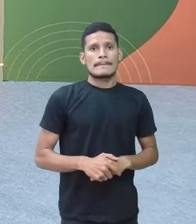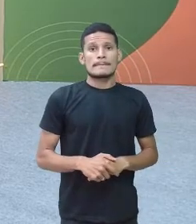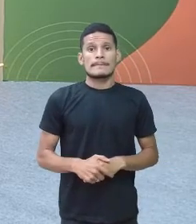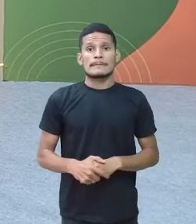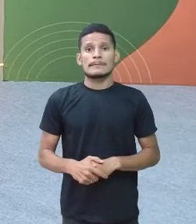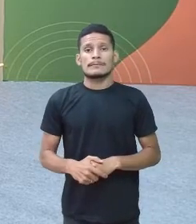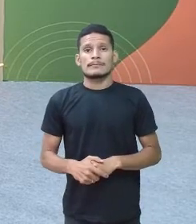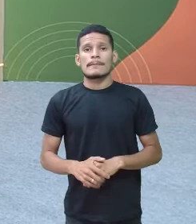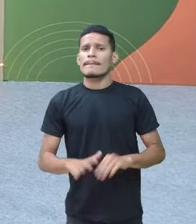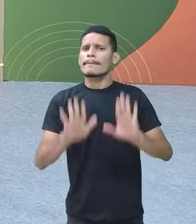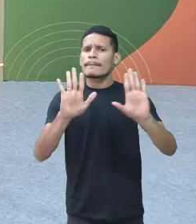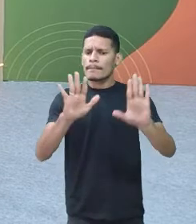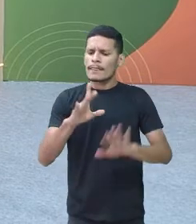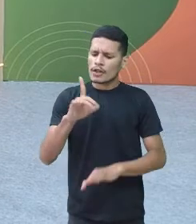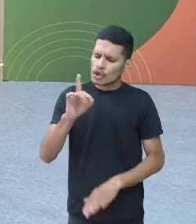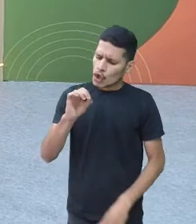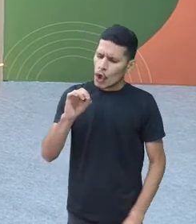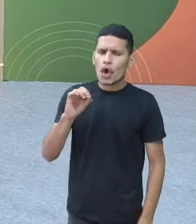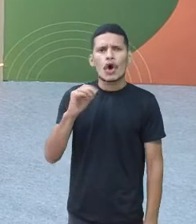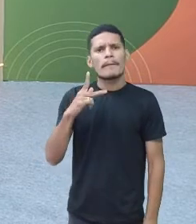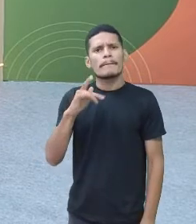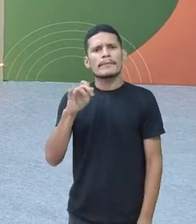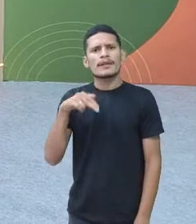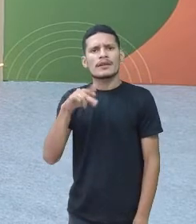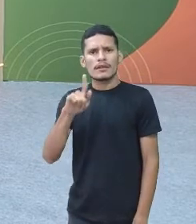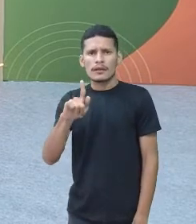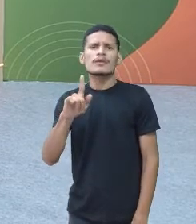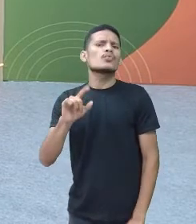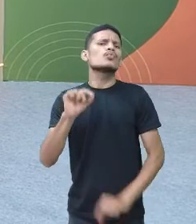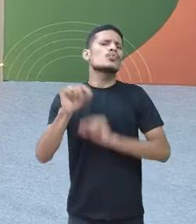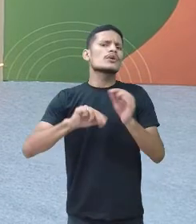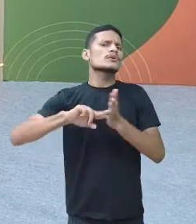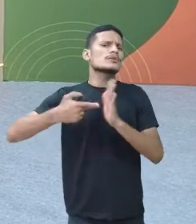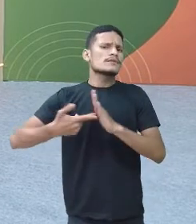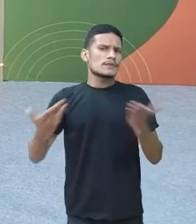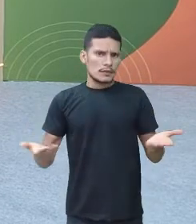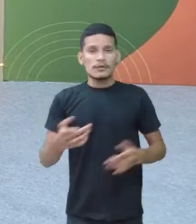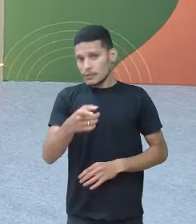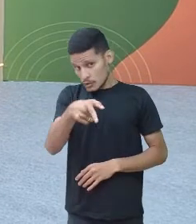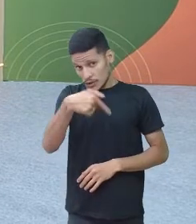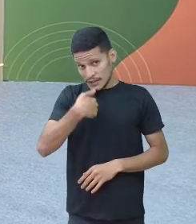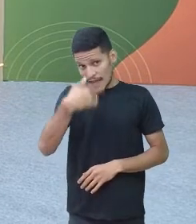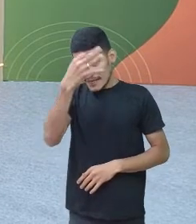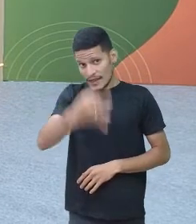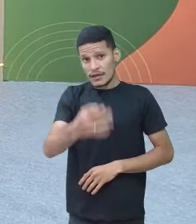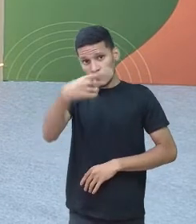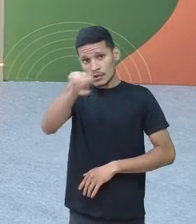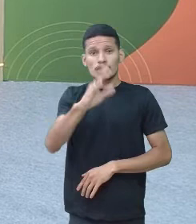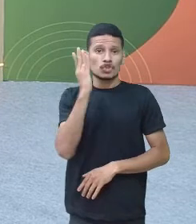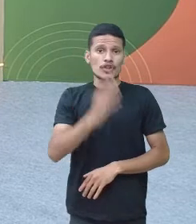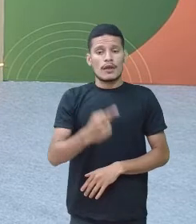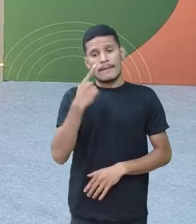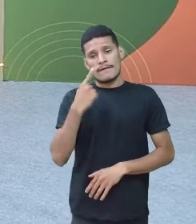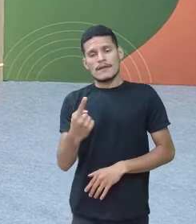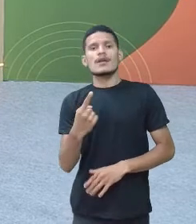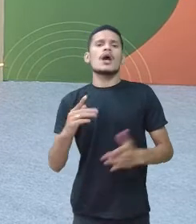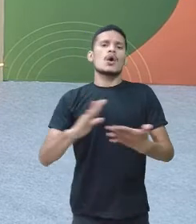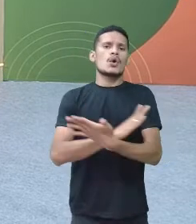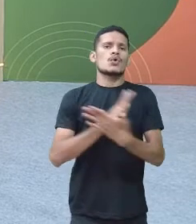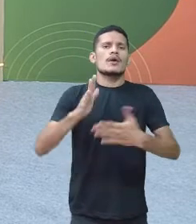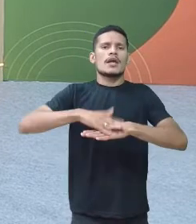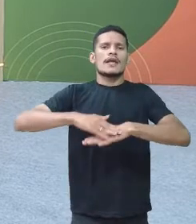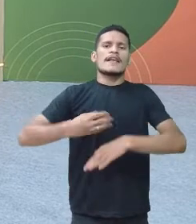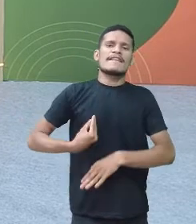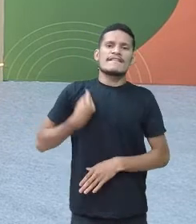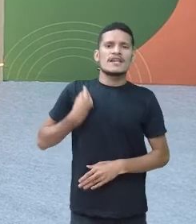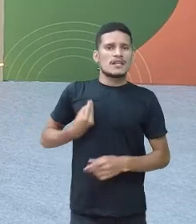Mas, Heleno, o que é o doping? Eu tenho certeza que vocês já ouviram falar aí, né, na vida de